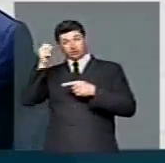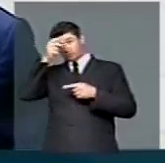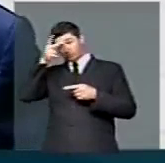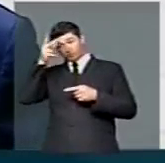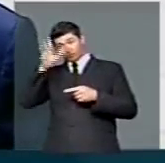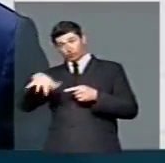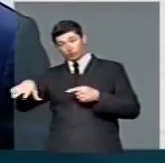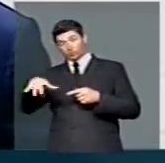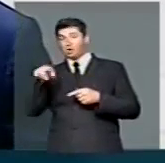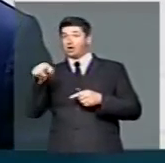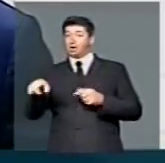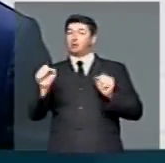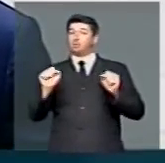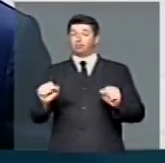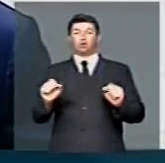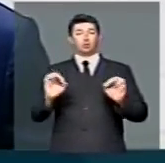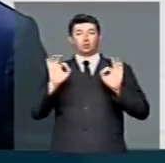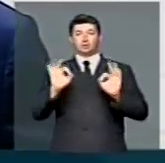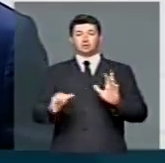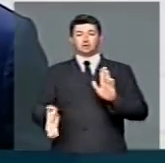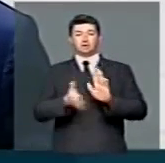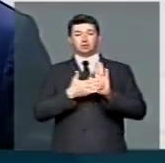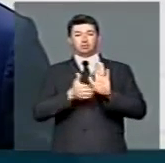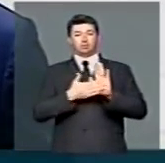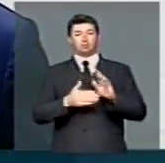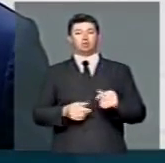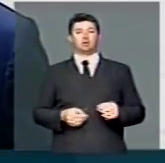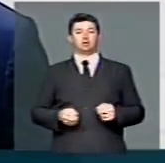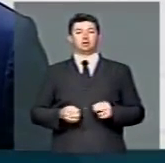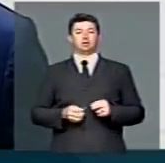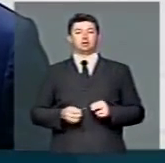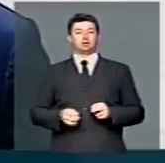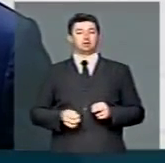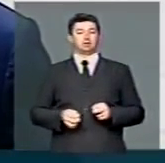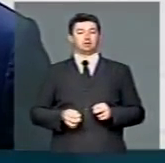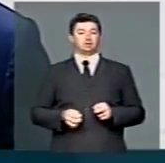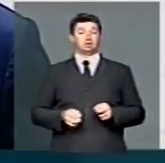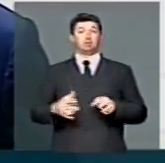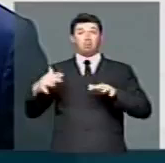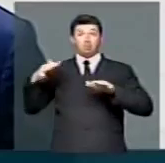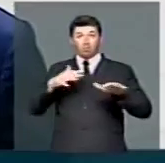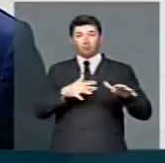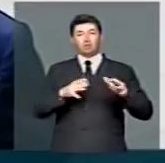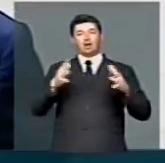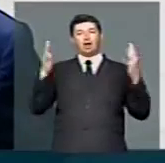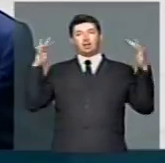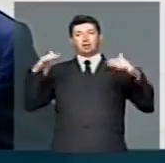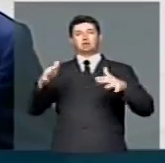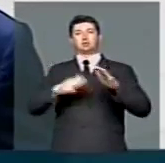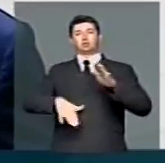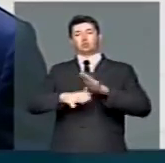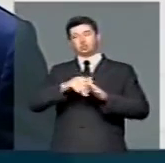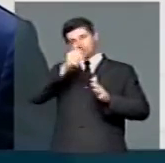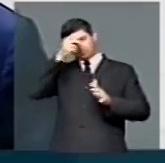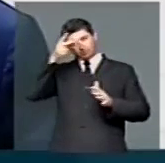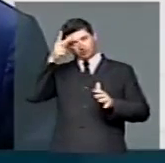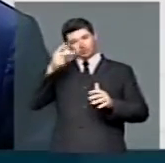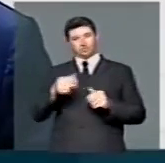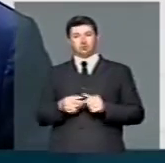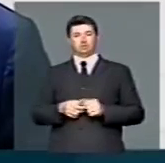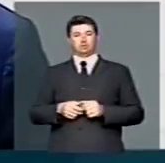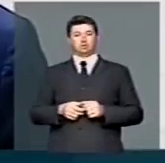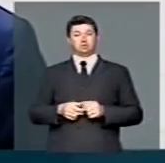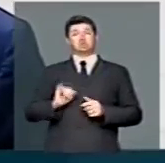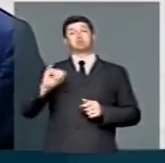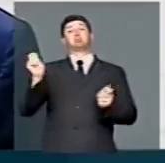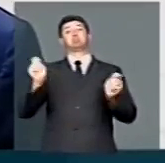prefeitos, essa foi, sem dúvida alguma, a proposta que mais mobilizou as atenções dos prefeitos do nosso país. Se